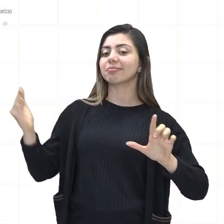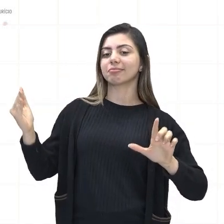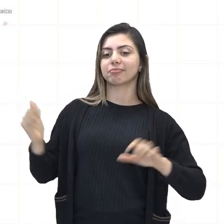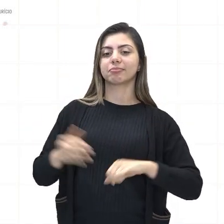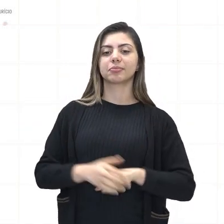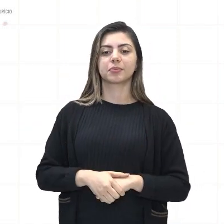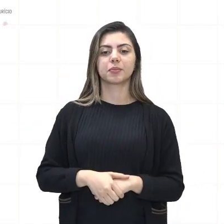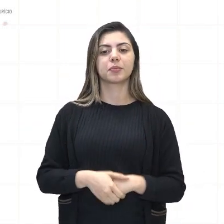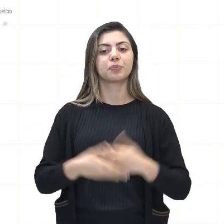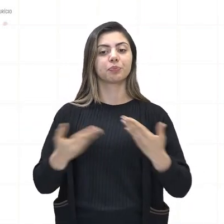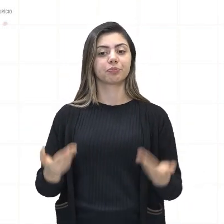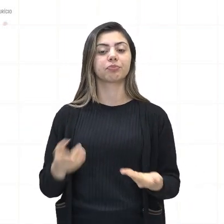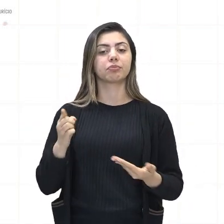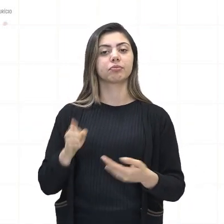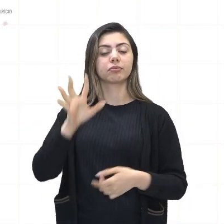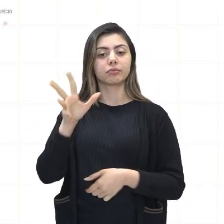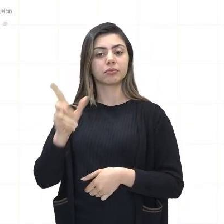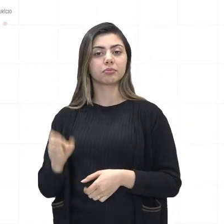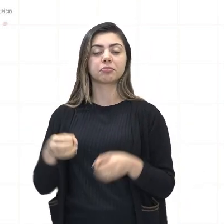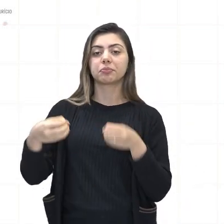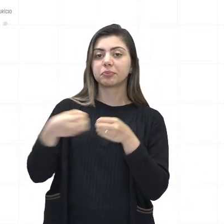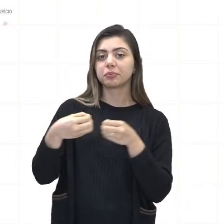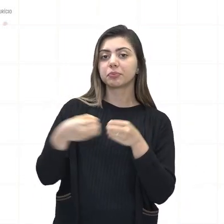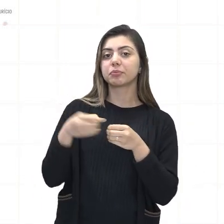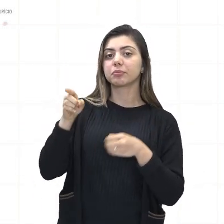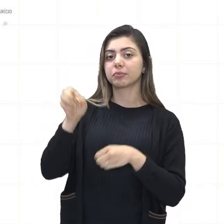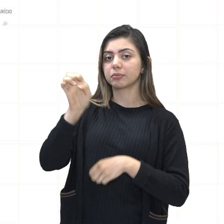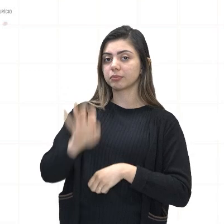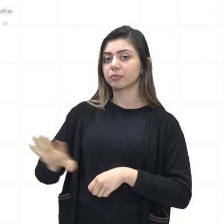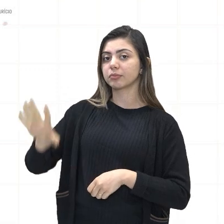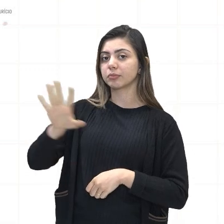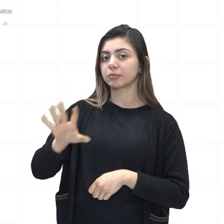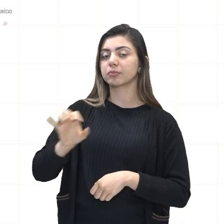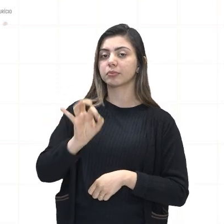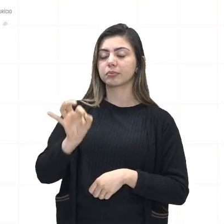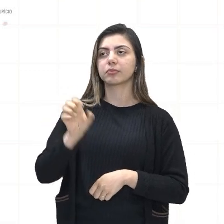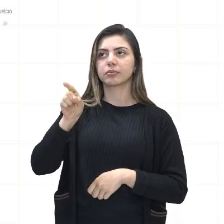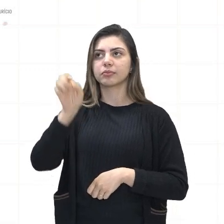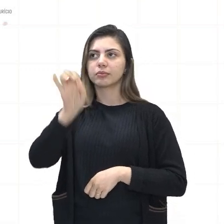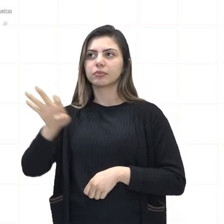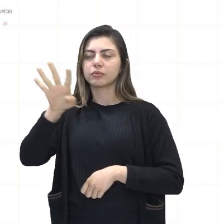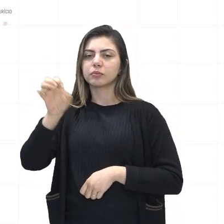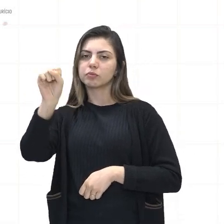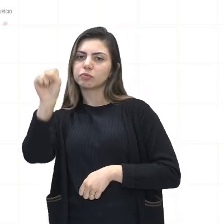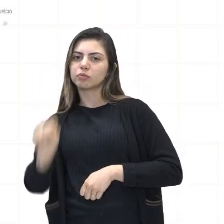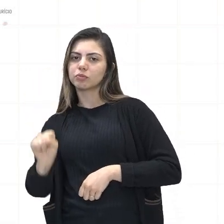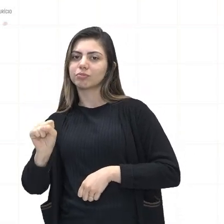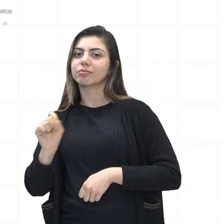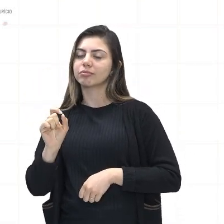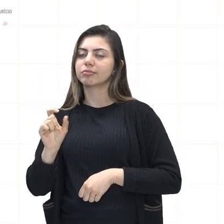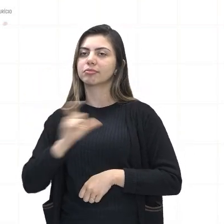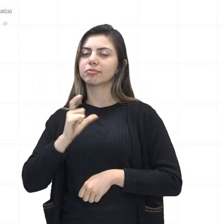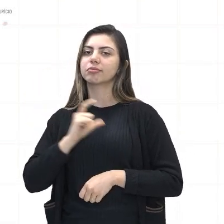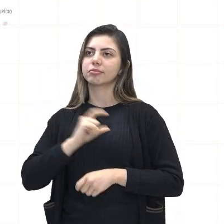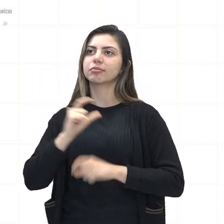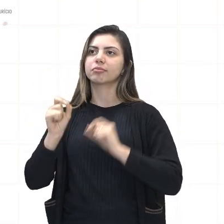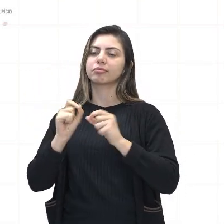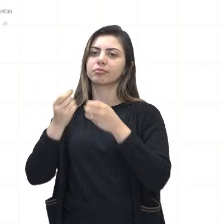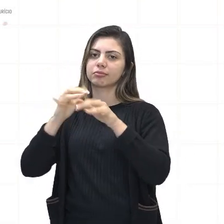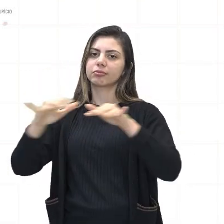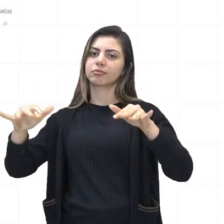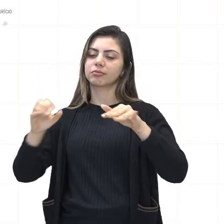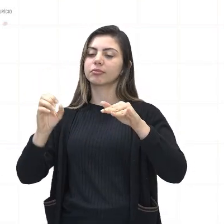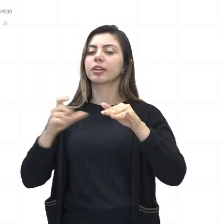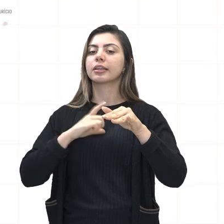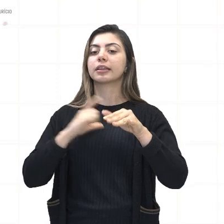fica, pessoal, a África, ela fica bem pertinho ali da Europa, né, ao sul da Europa, cortada ali pelo Mar Mediterrâneo, e fica